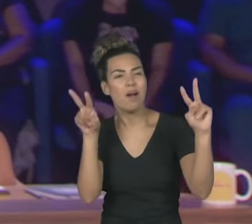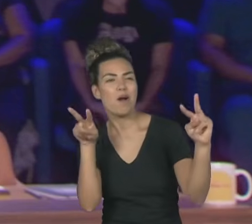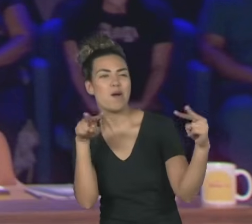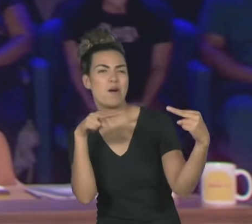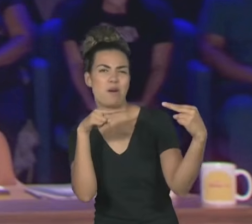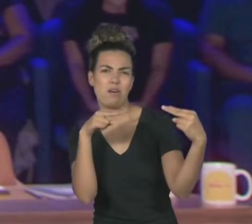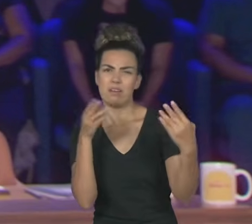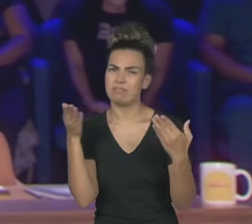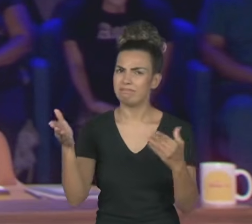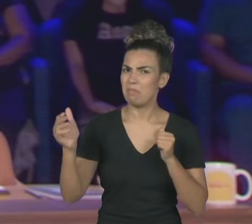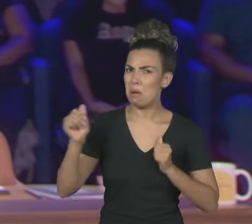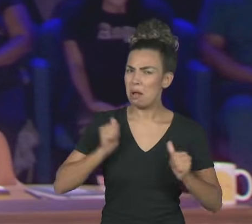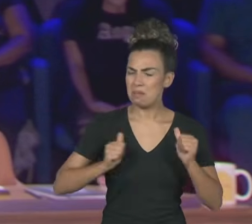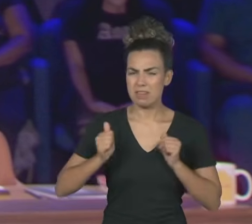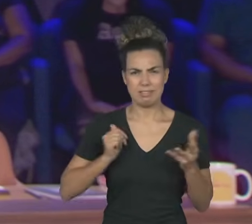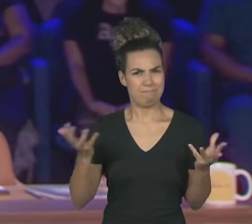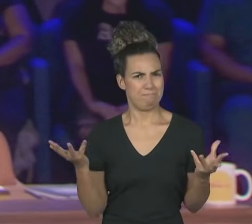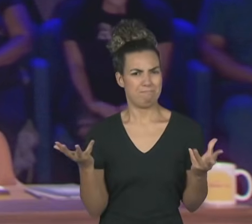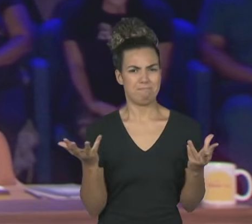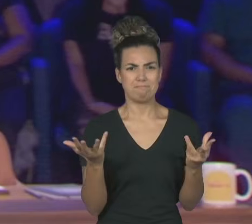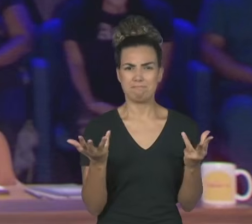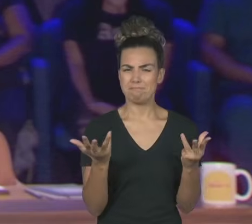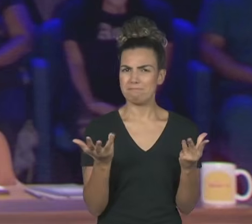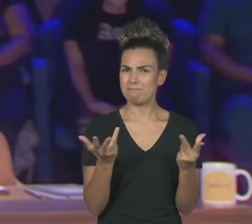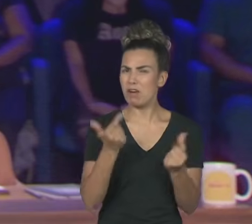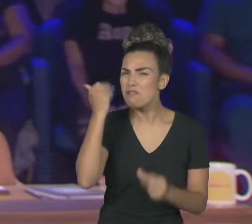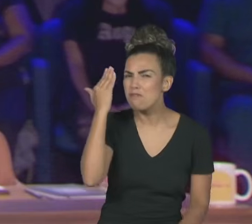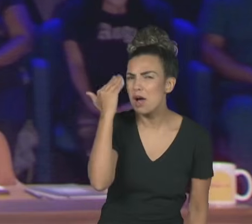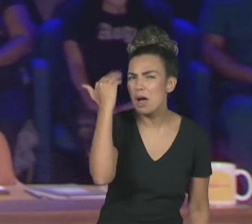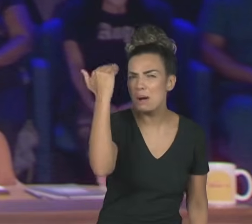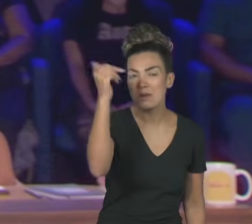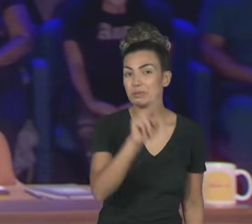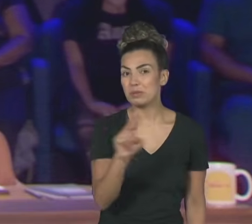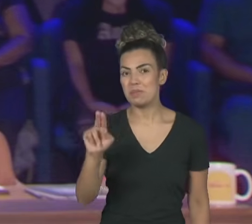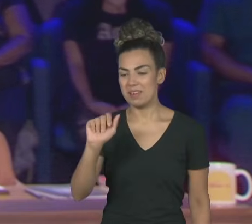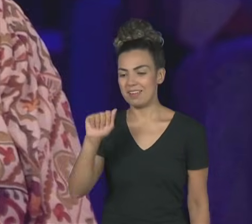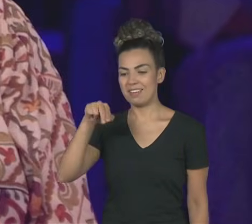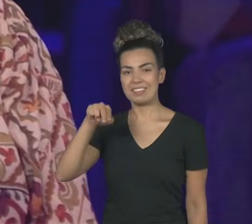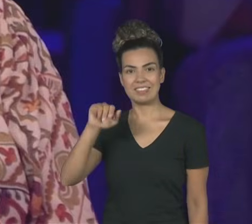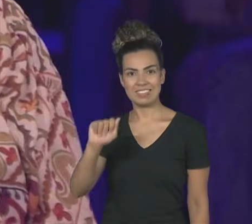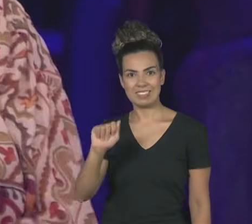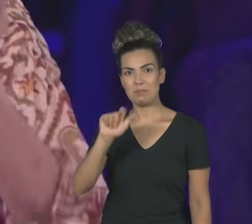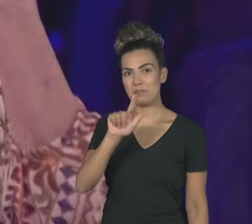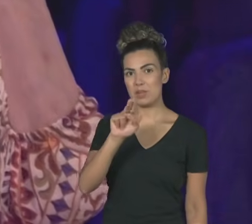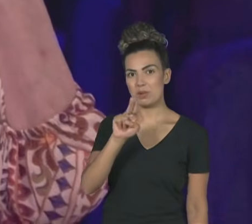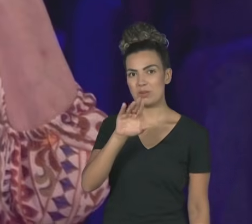que move. Estou falando da extraordinária Ana Lúcia Torre.